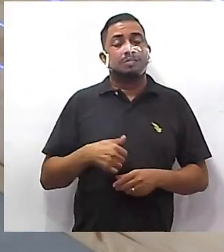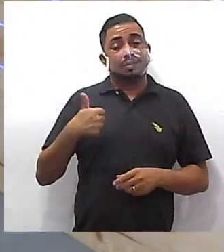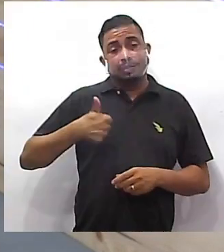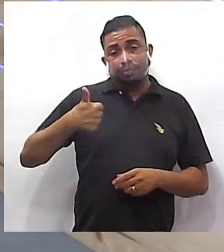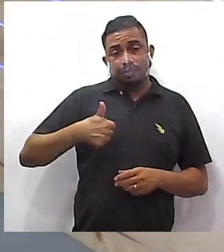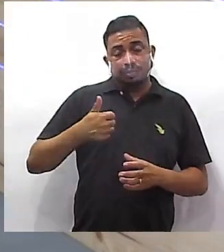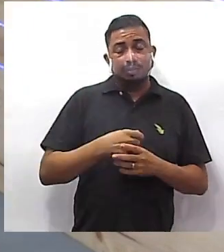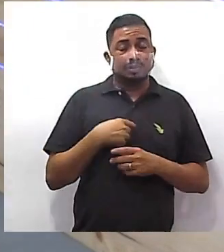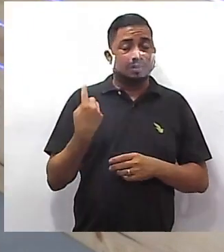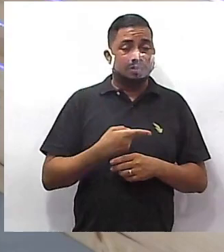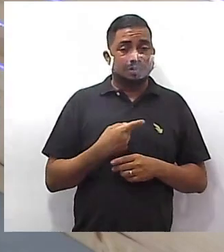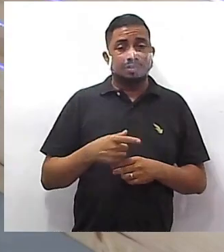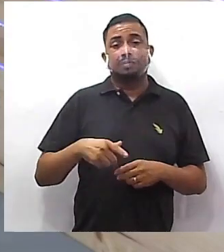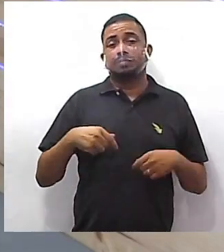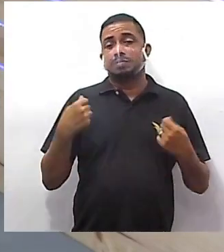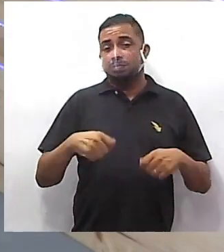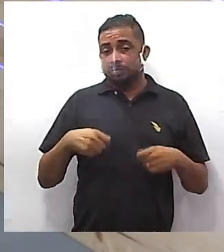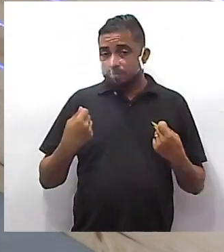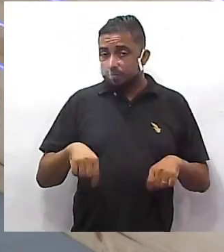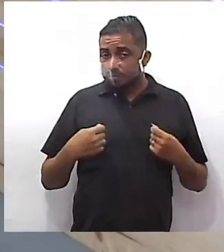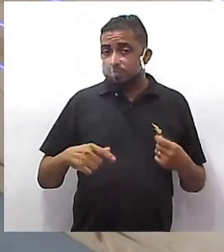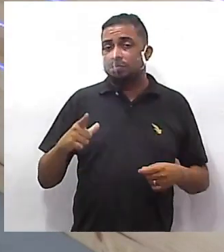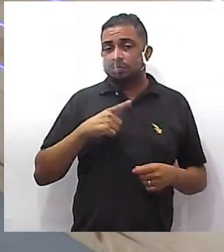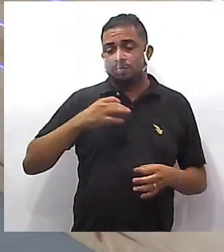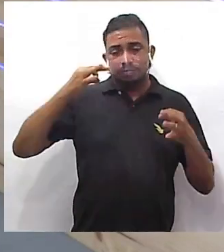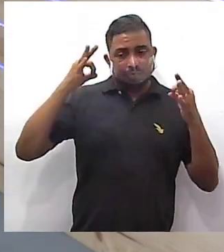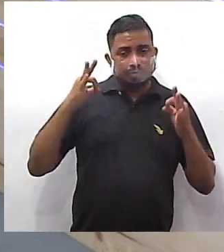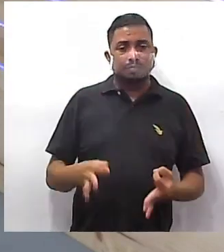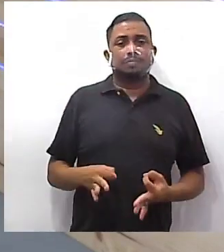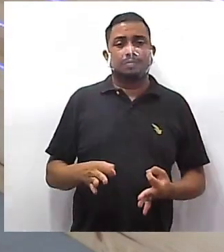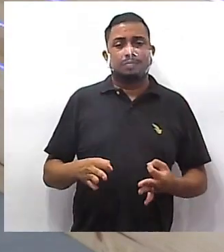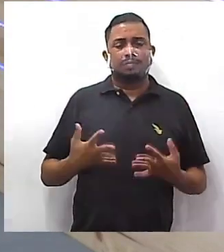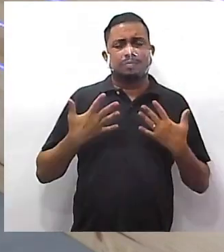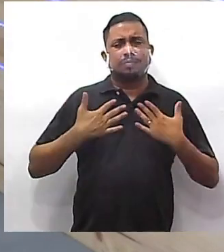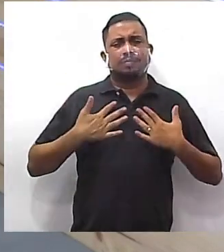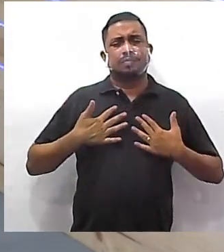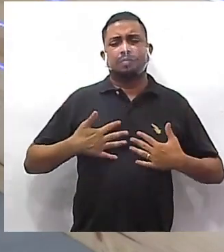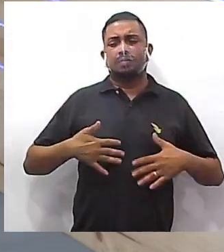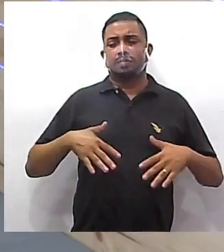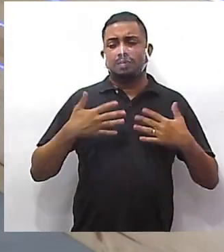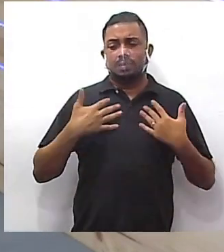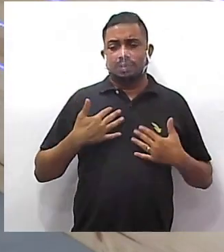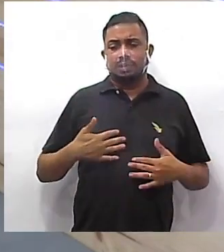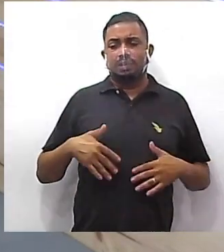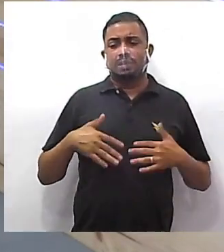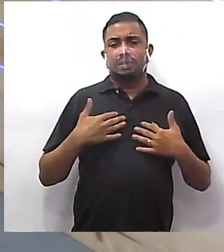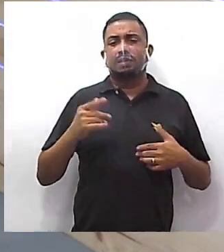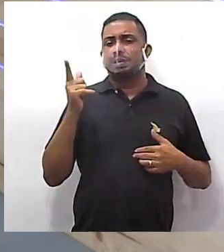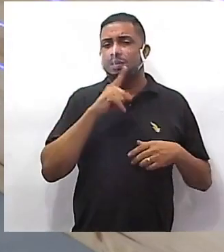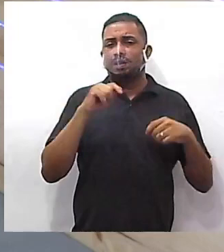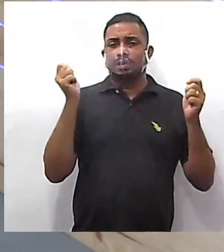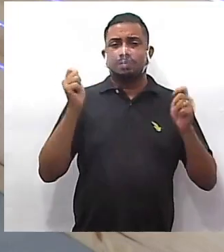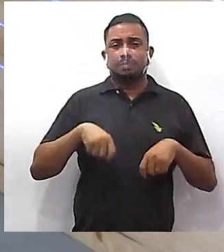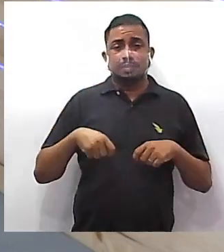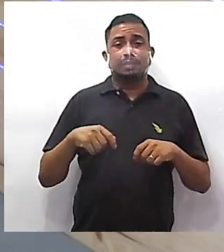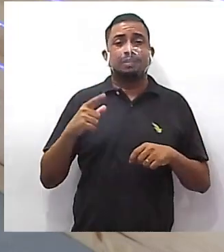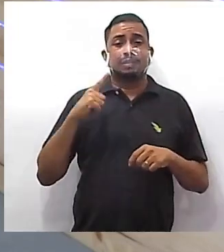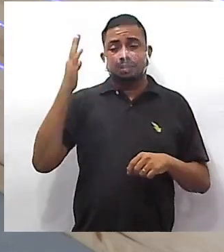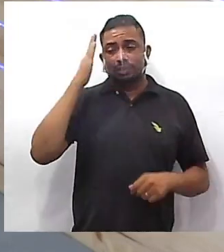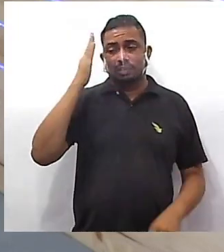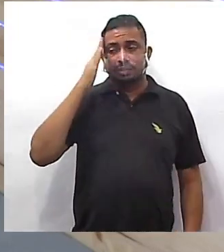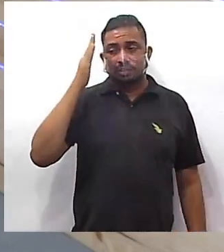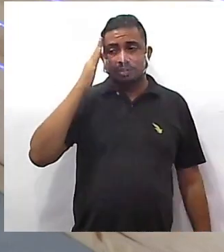Primeiro, nós temos que ter a certeza, a tranquilidade, a capacidade de